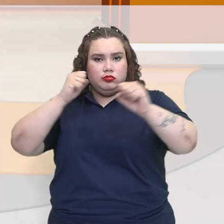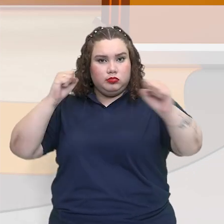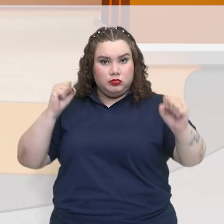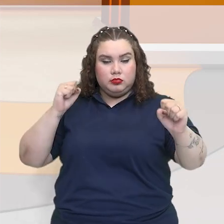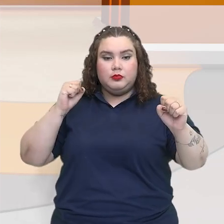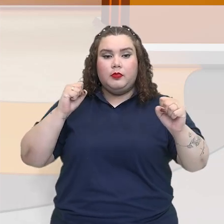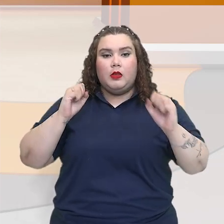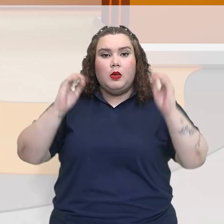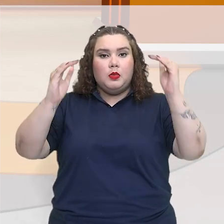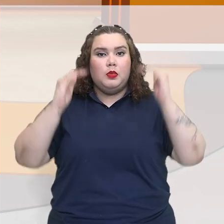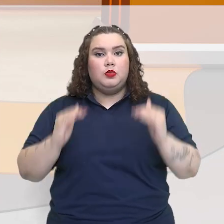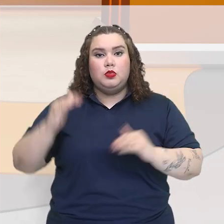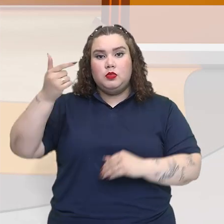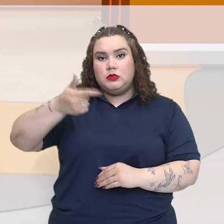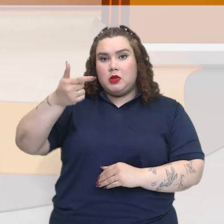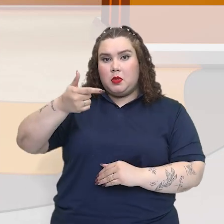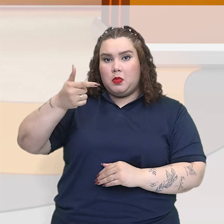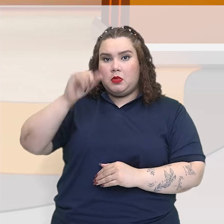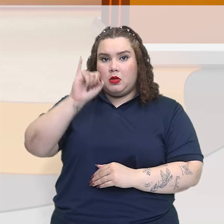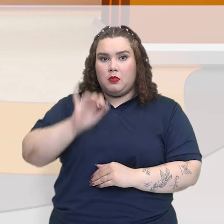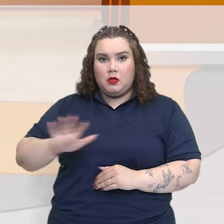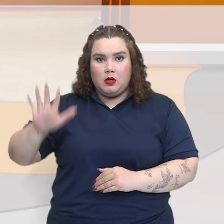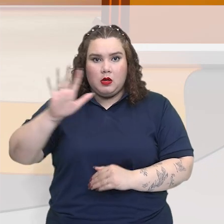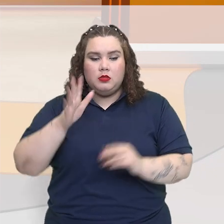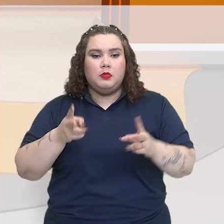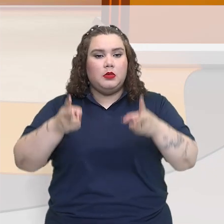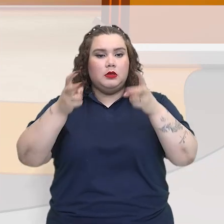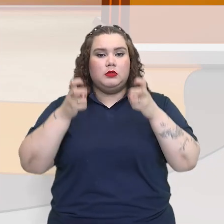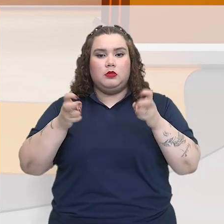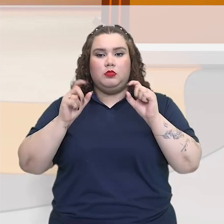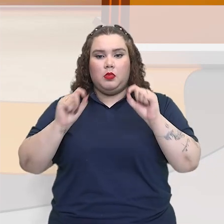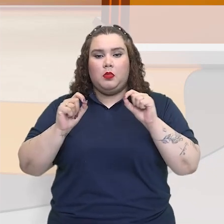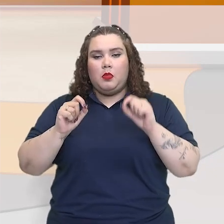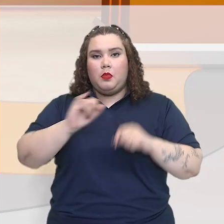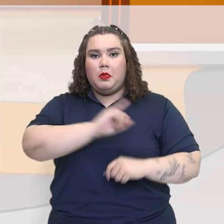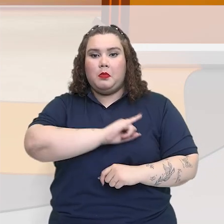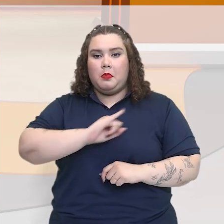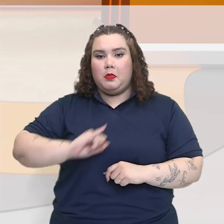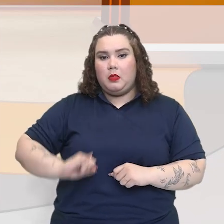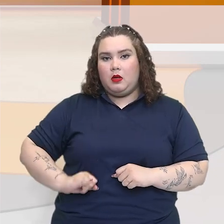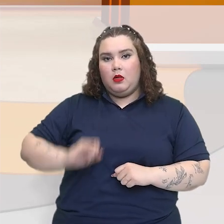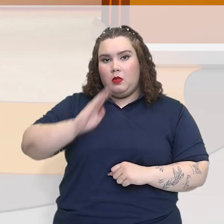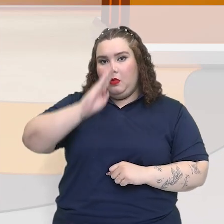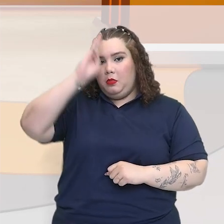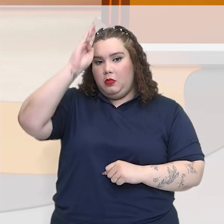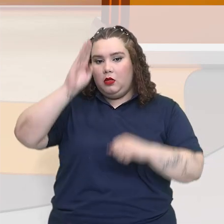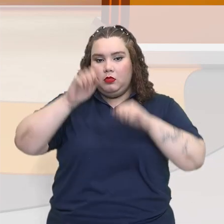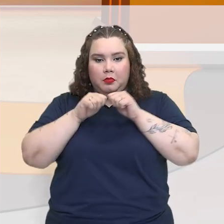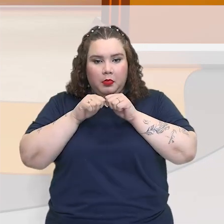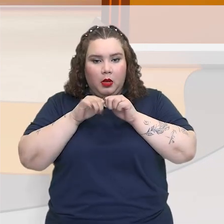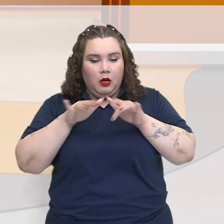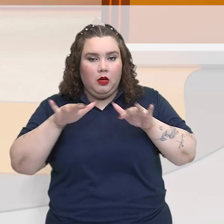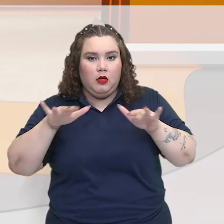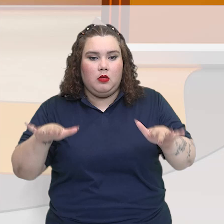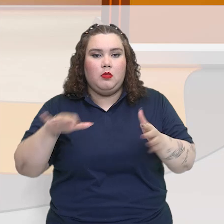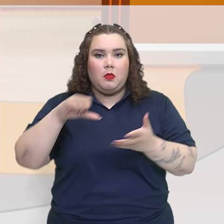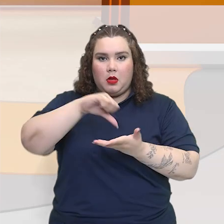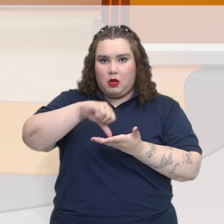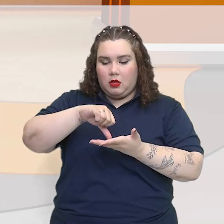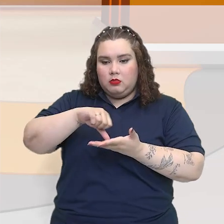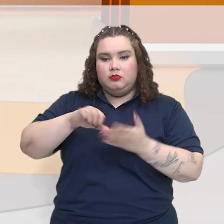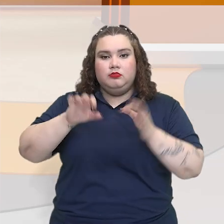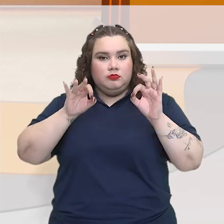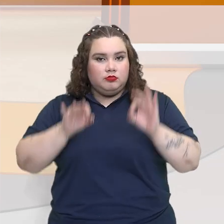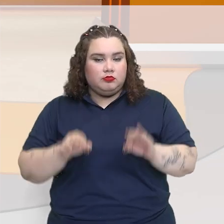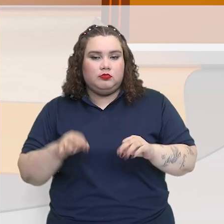mapa mais abaixo, verificamos o domínio do Império Romano, né, que com certeza,